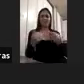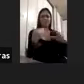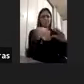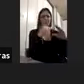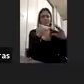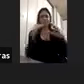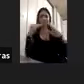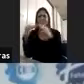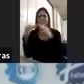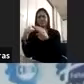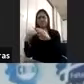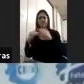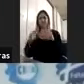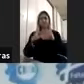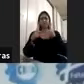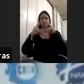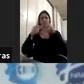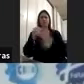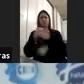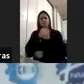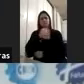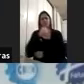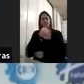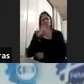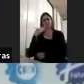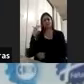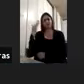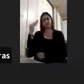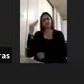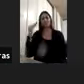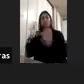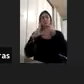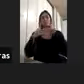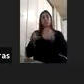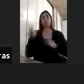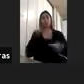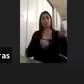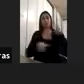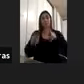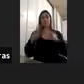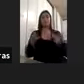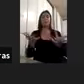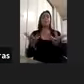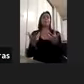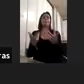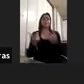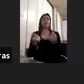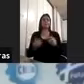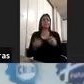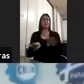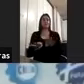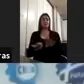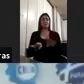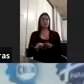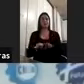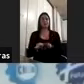Requião, o Requião manda para o jornalista e a jornalista me manda. Sim, portanto, e você me manda. Uma rede